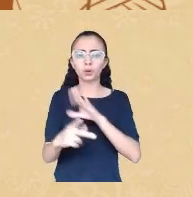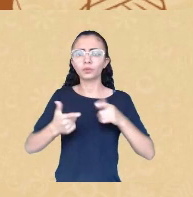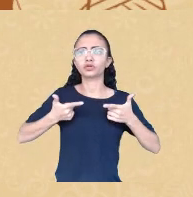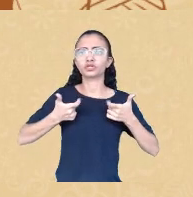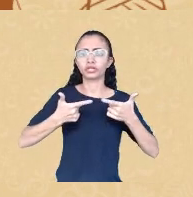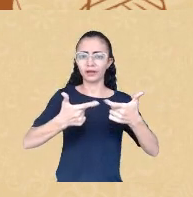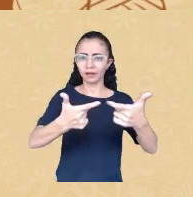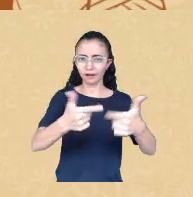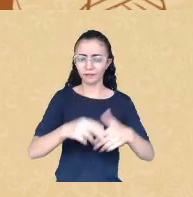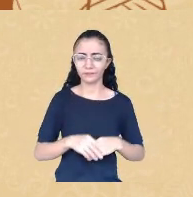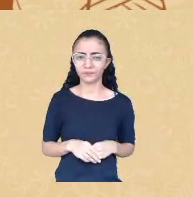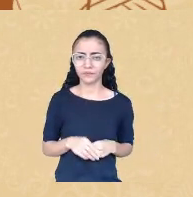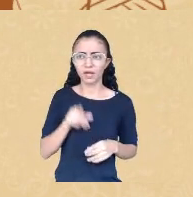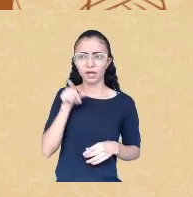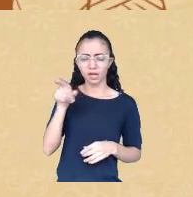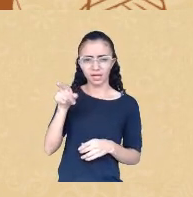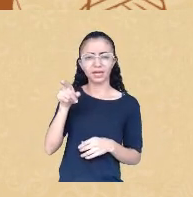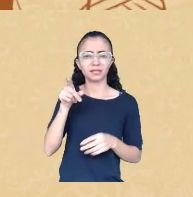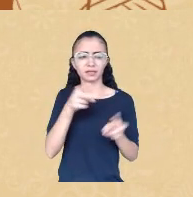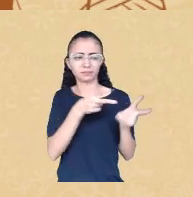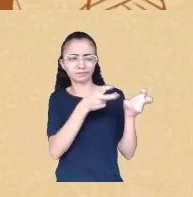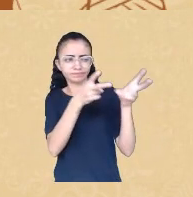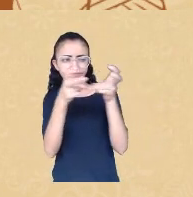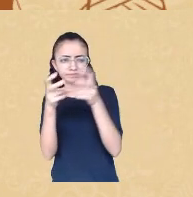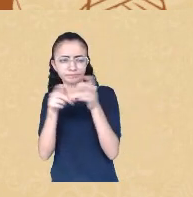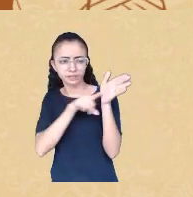leitura de como guerra civil,